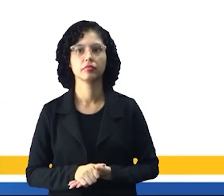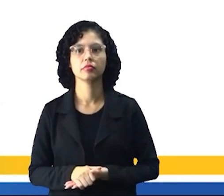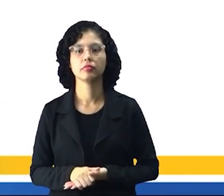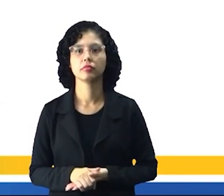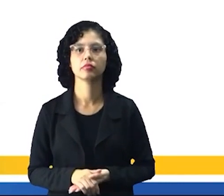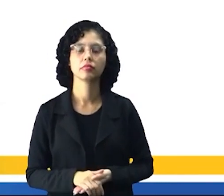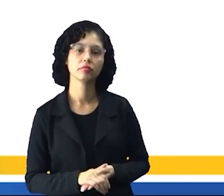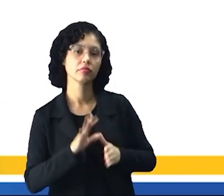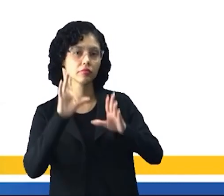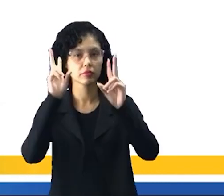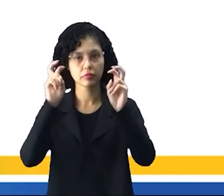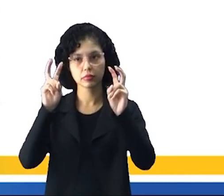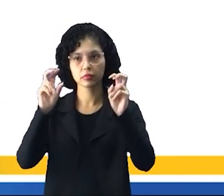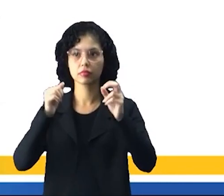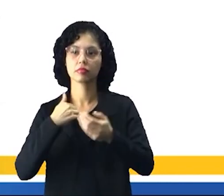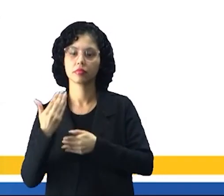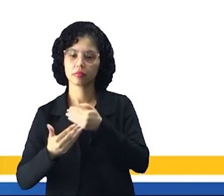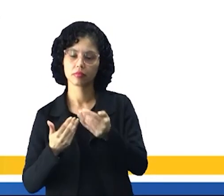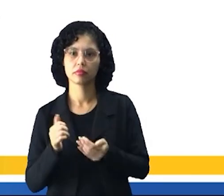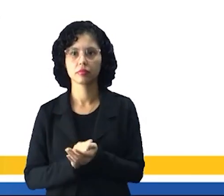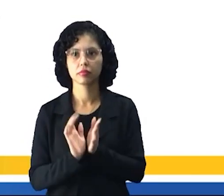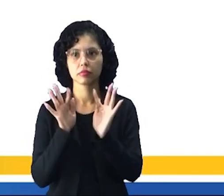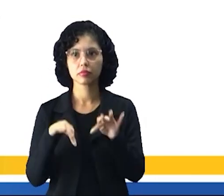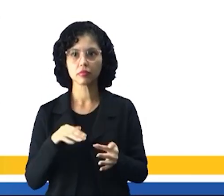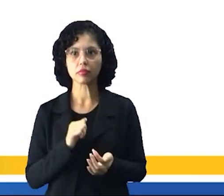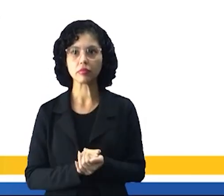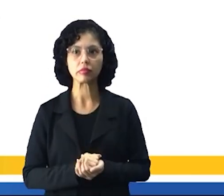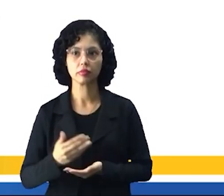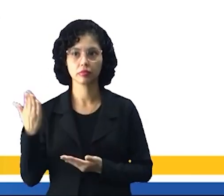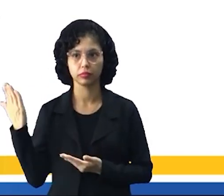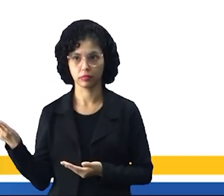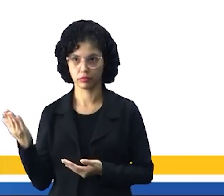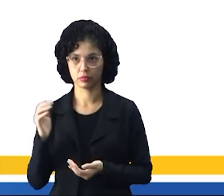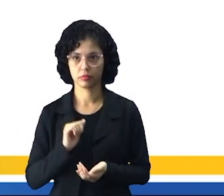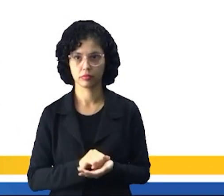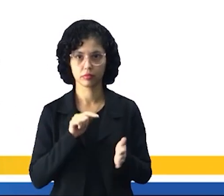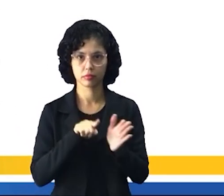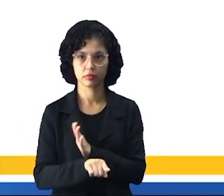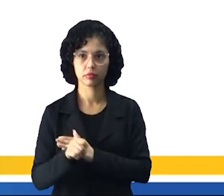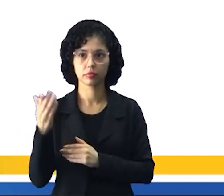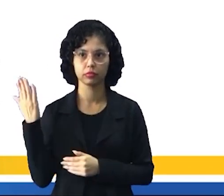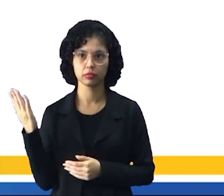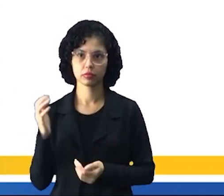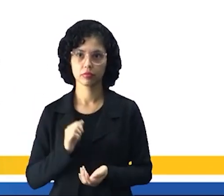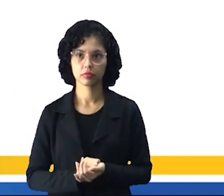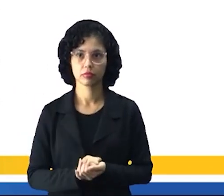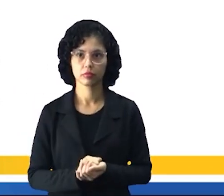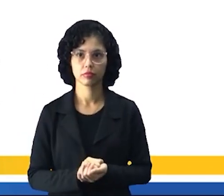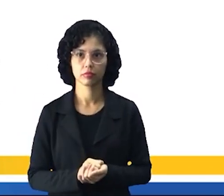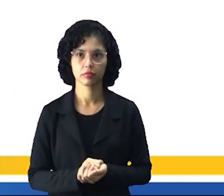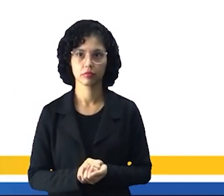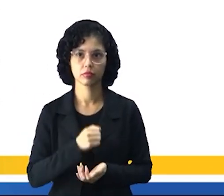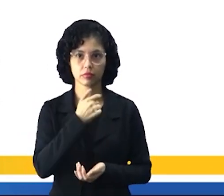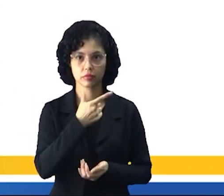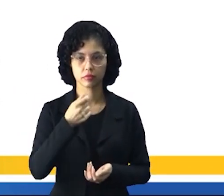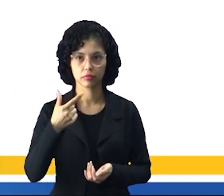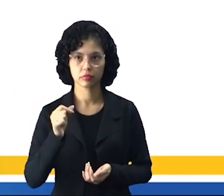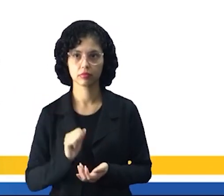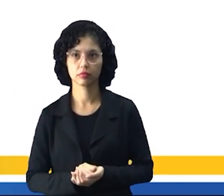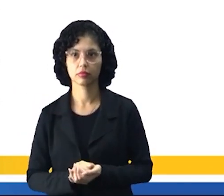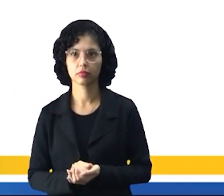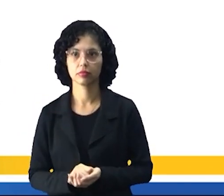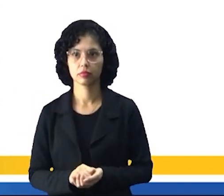tratar mais também sobre esse assunto. E agora, para finalizar, vou deixar uma questãozinha nossa aqui, ó. Então, no Enem 2020,